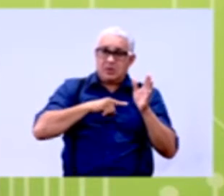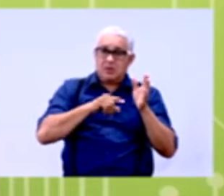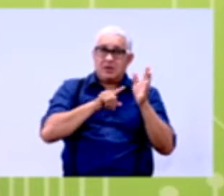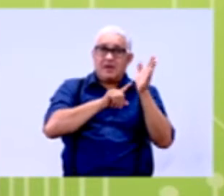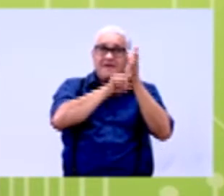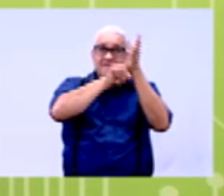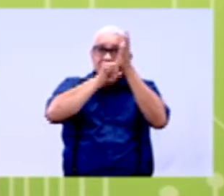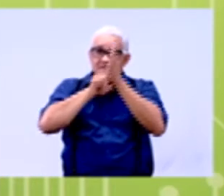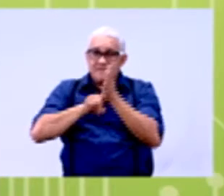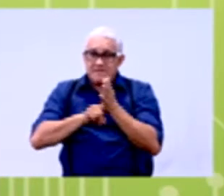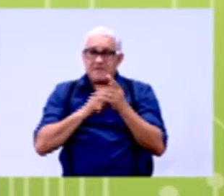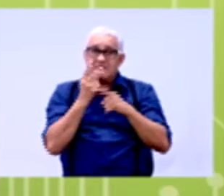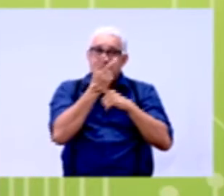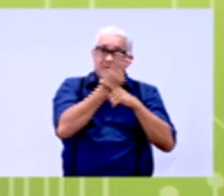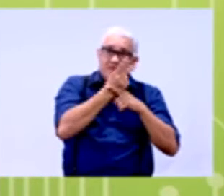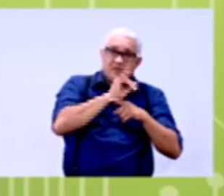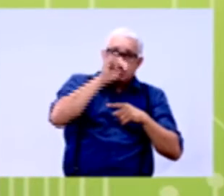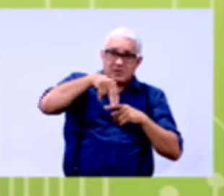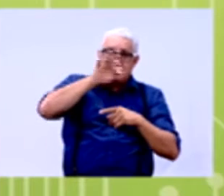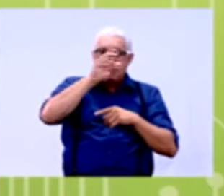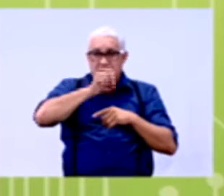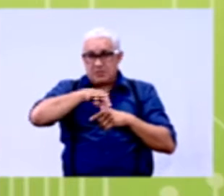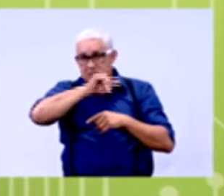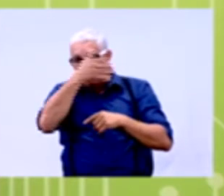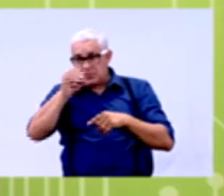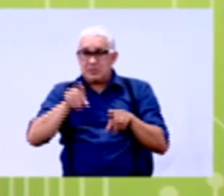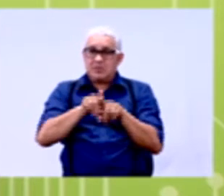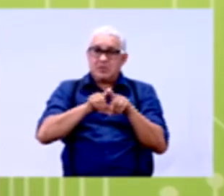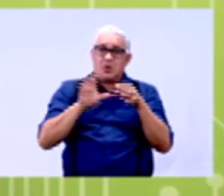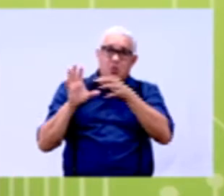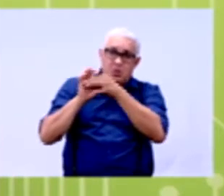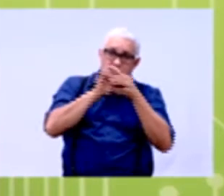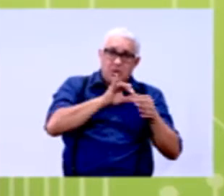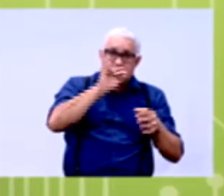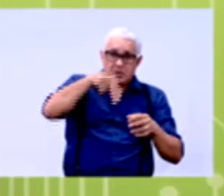numa informação ou de um conjunto de informações